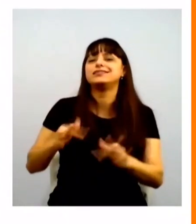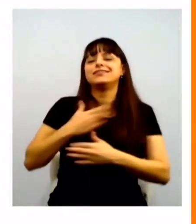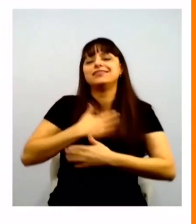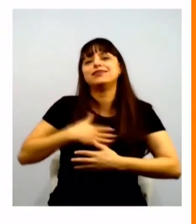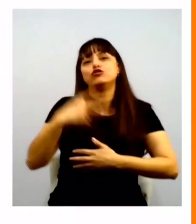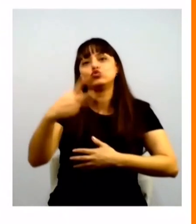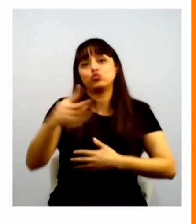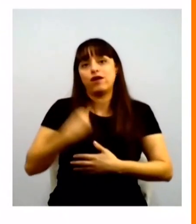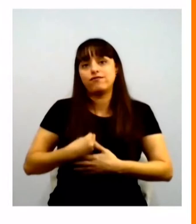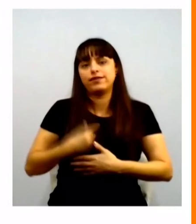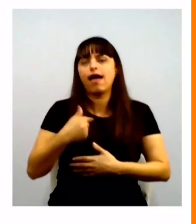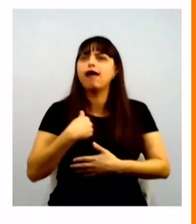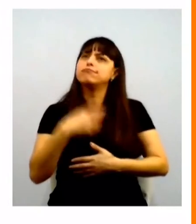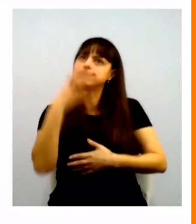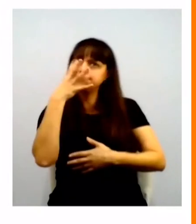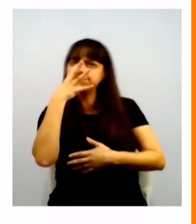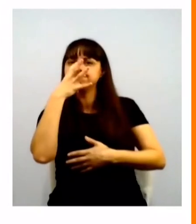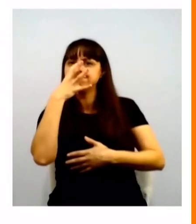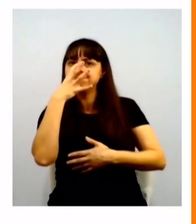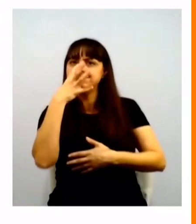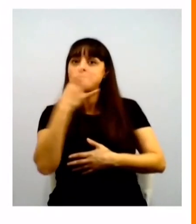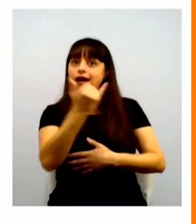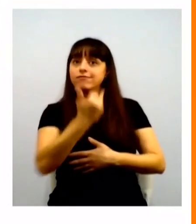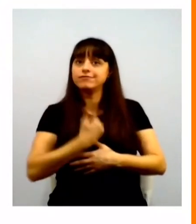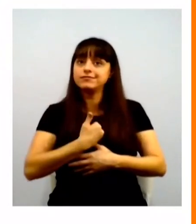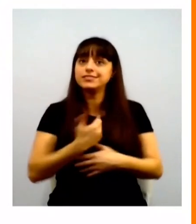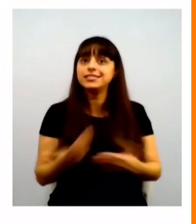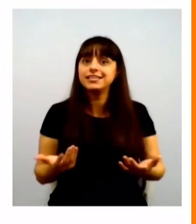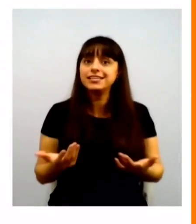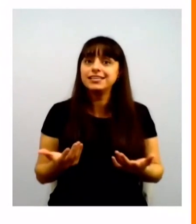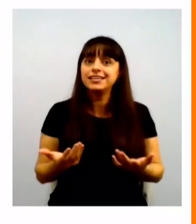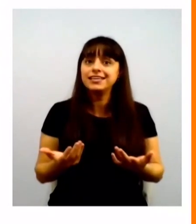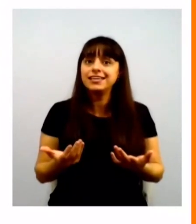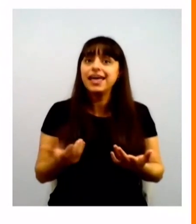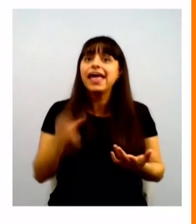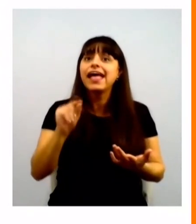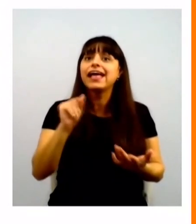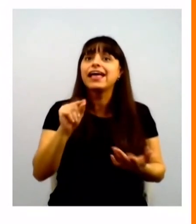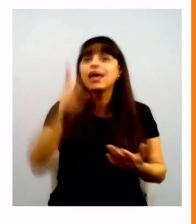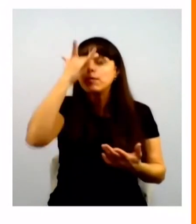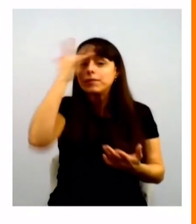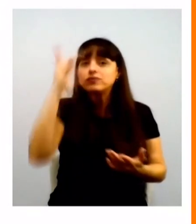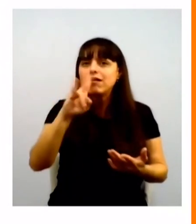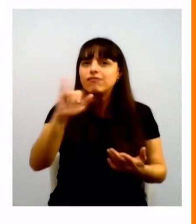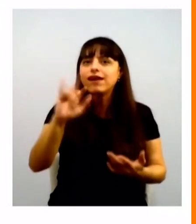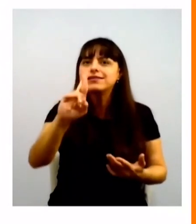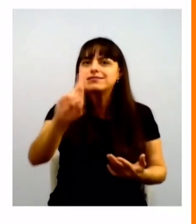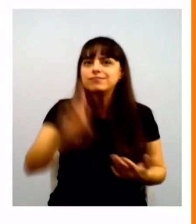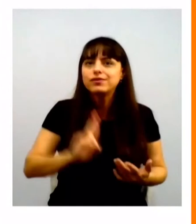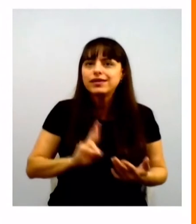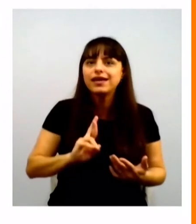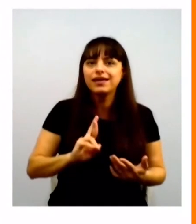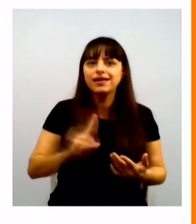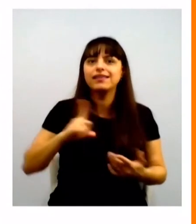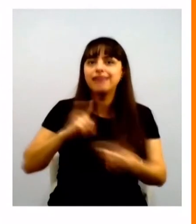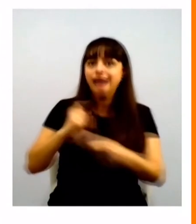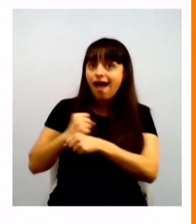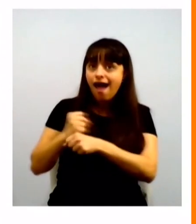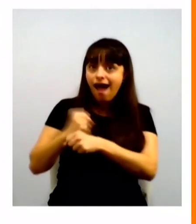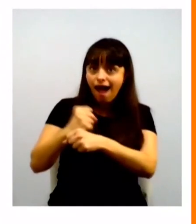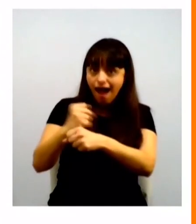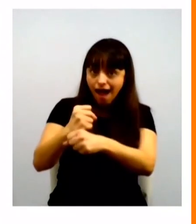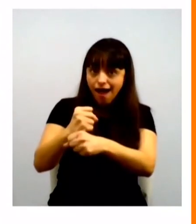e me dizia, quem me ia dizer que, depois de uns anos, graças a música, eu